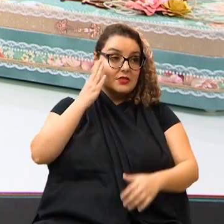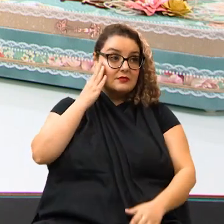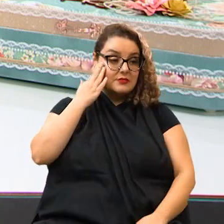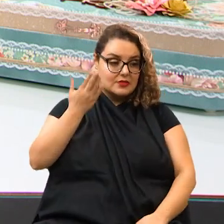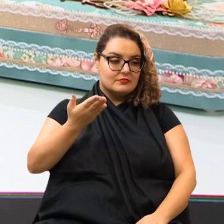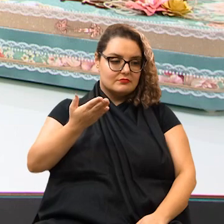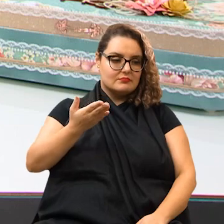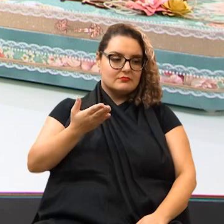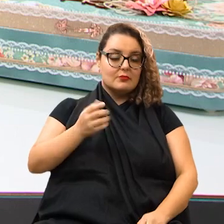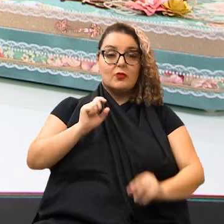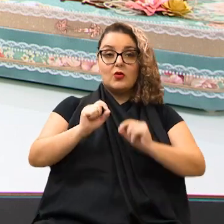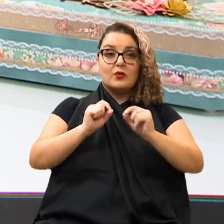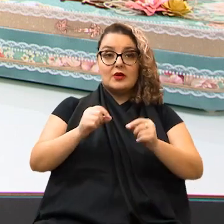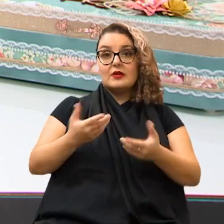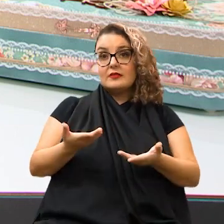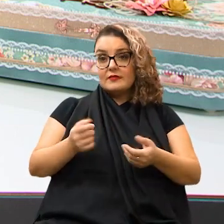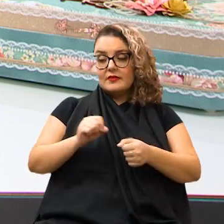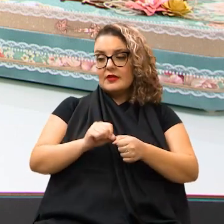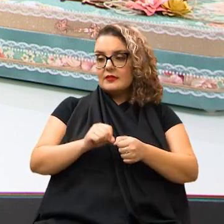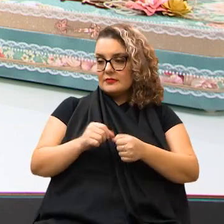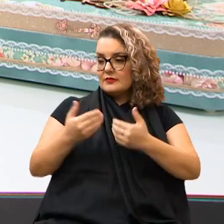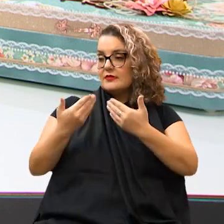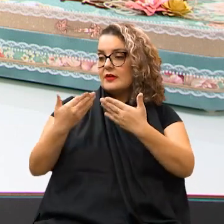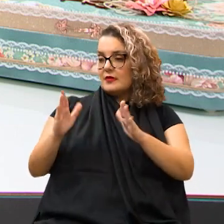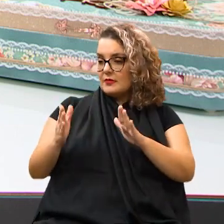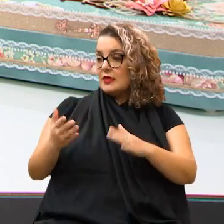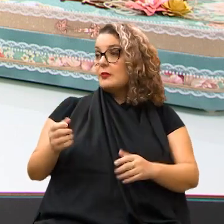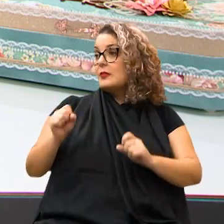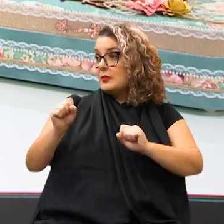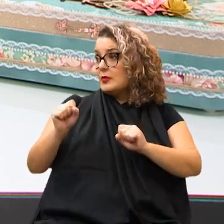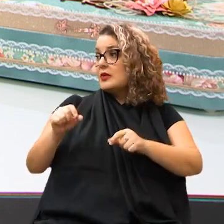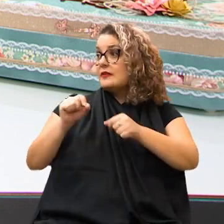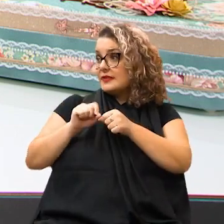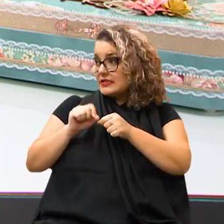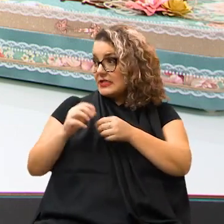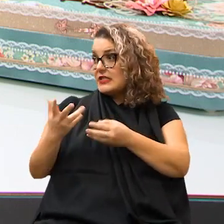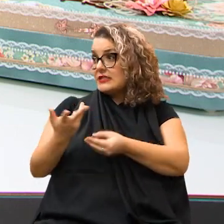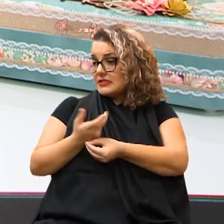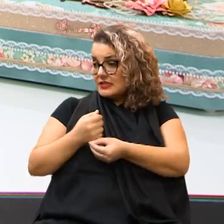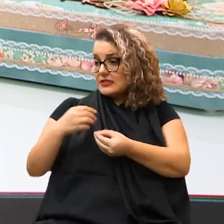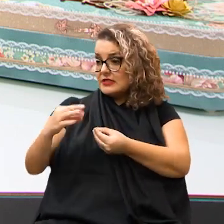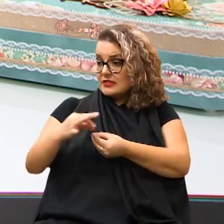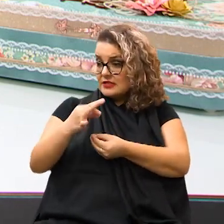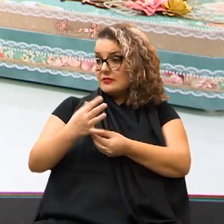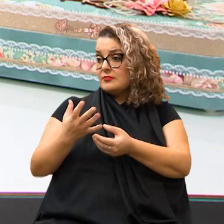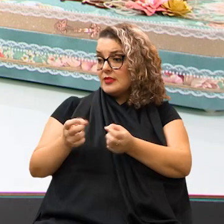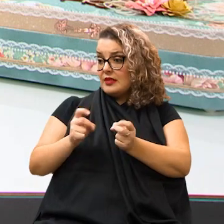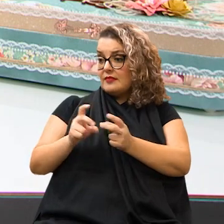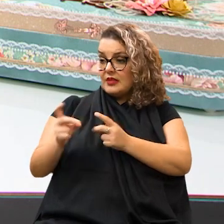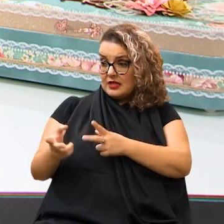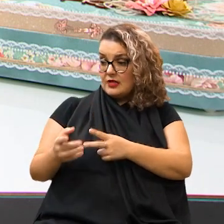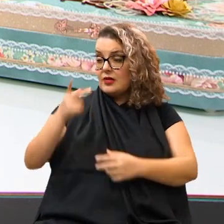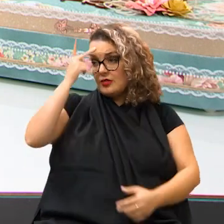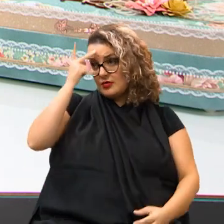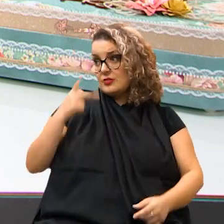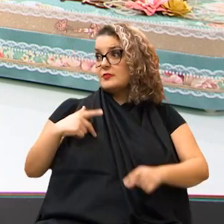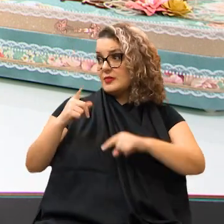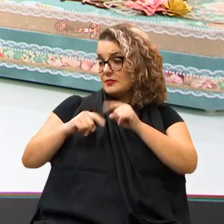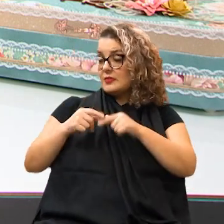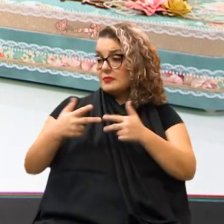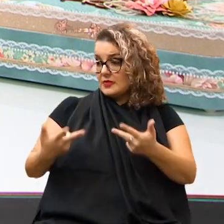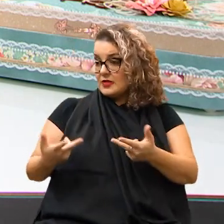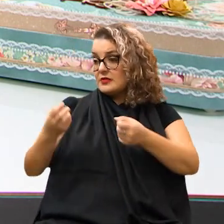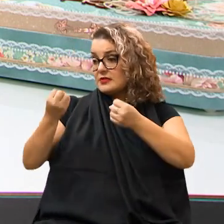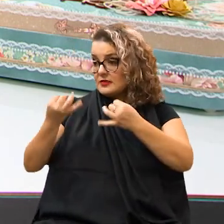assim, não, eu preciso saber pelo menos para que serve, né? E abre mais portas, tanto para você poder fazer artesanato e vender, quanto até os